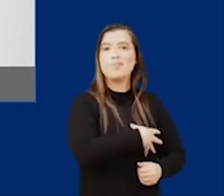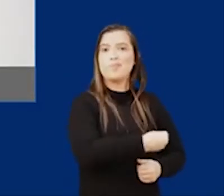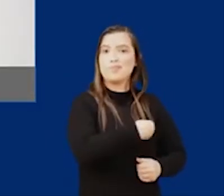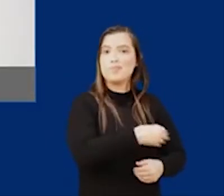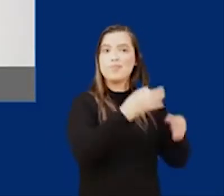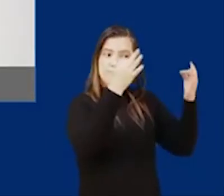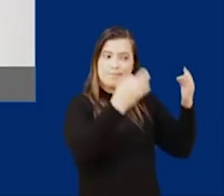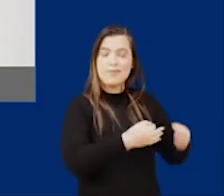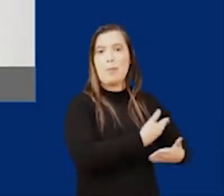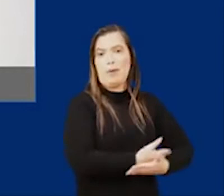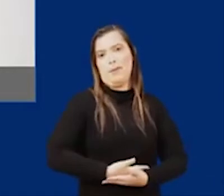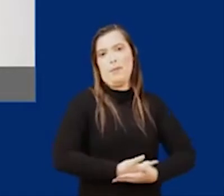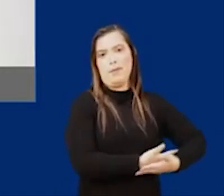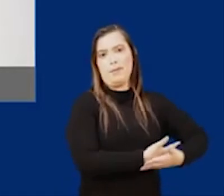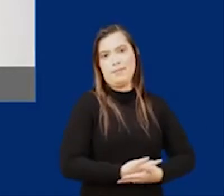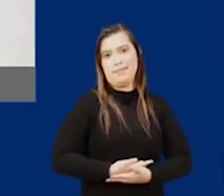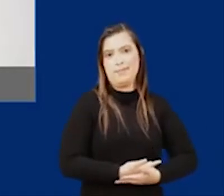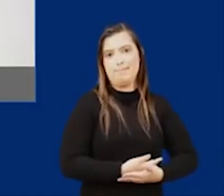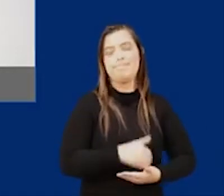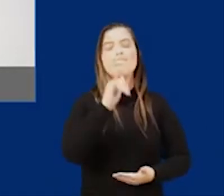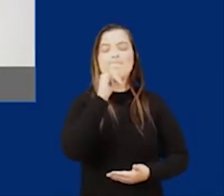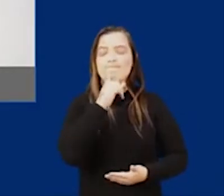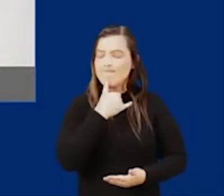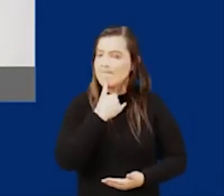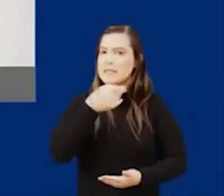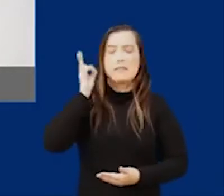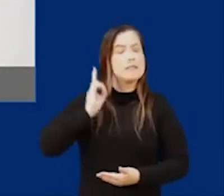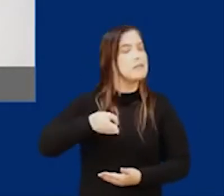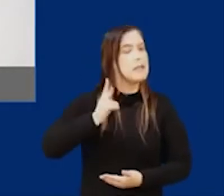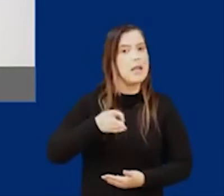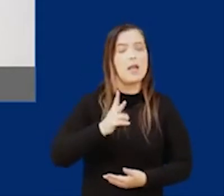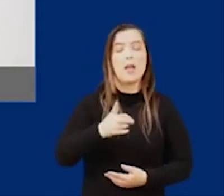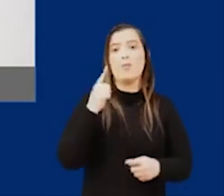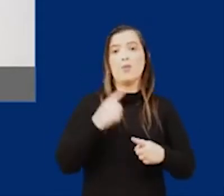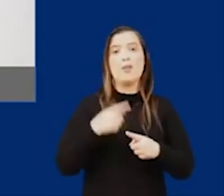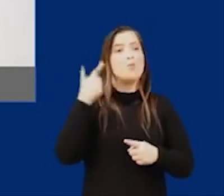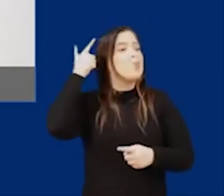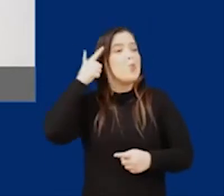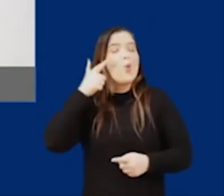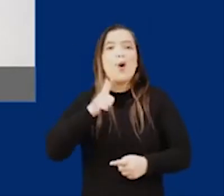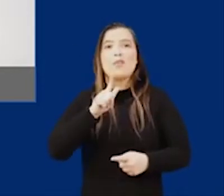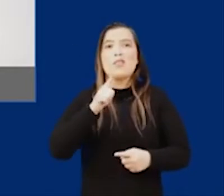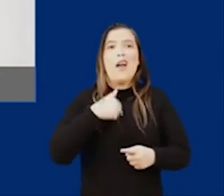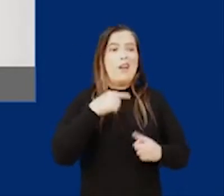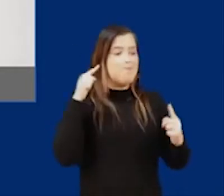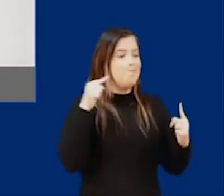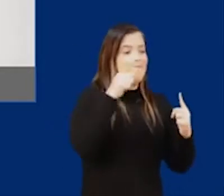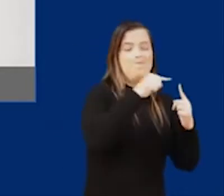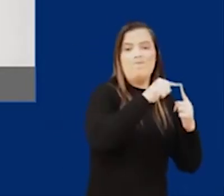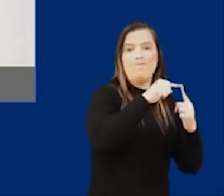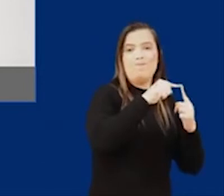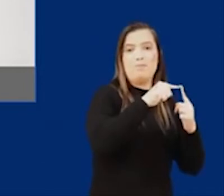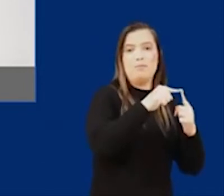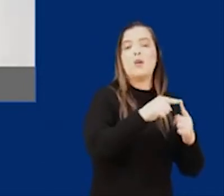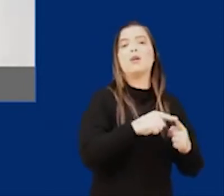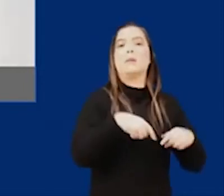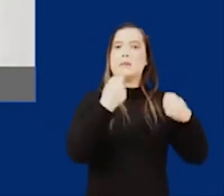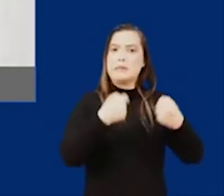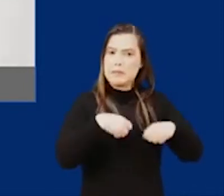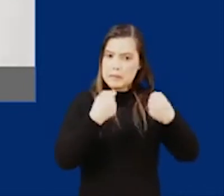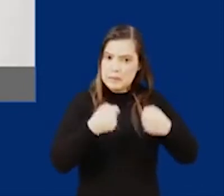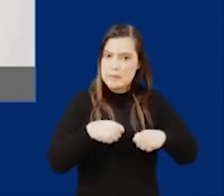desse bebê. E a gente lamenta sempre muito quando a gente não consegue alcançar. Por isso que a gente precisa estar